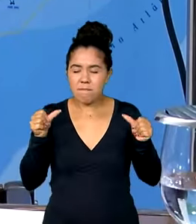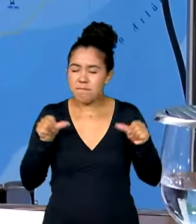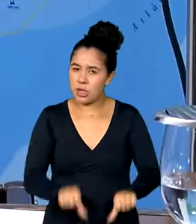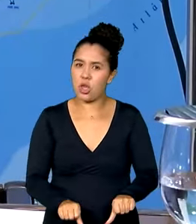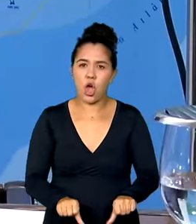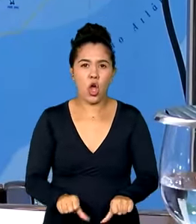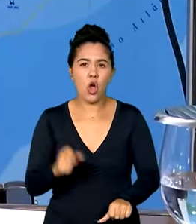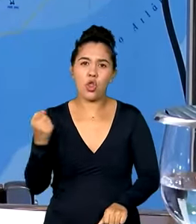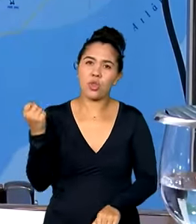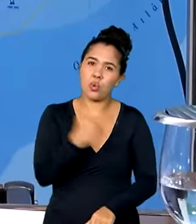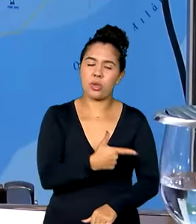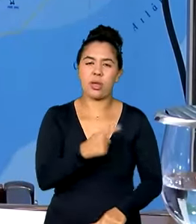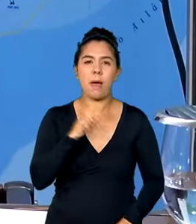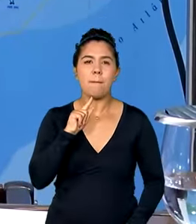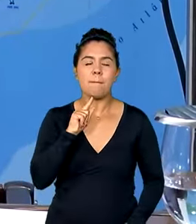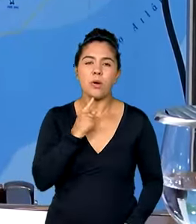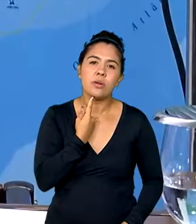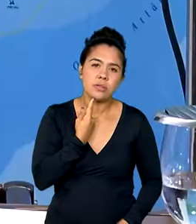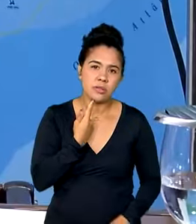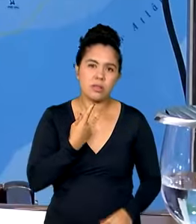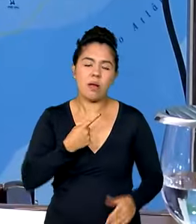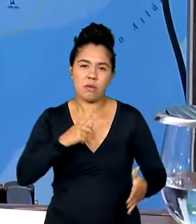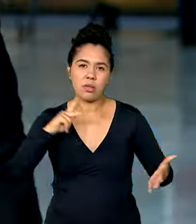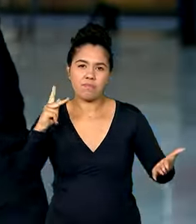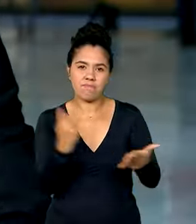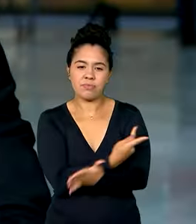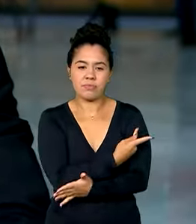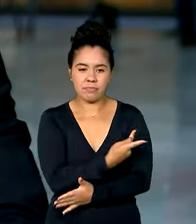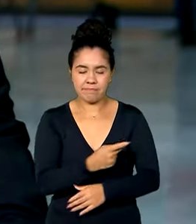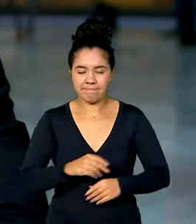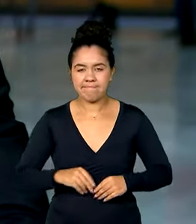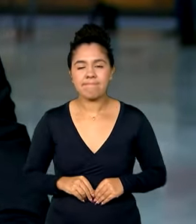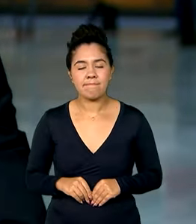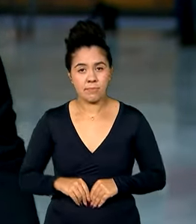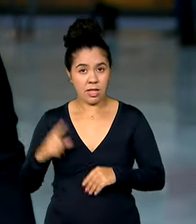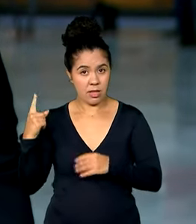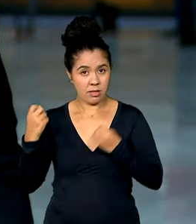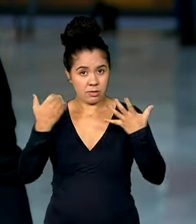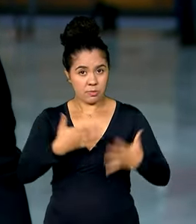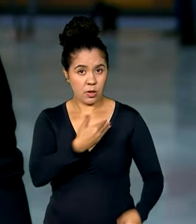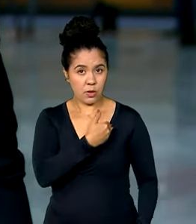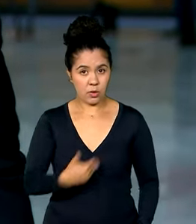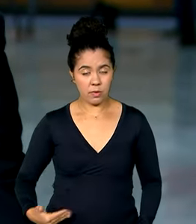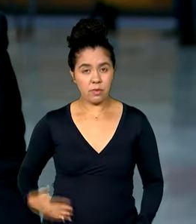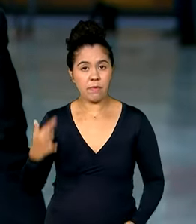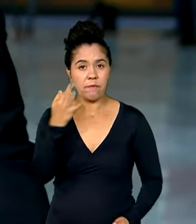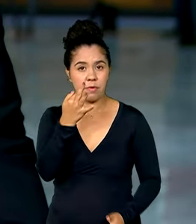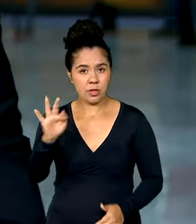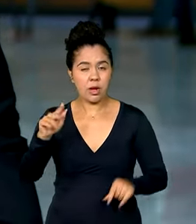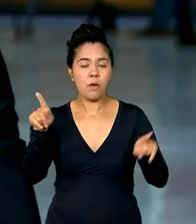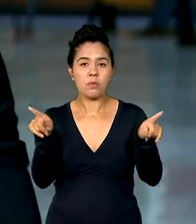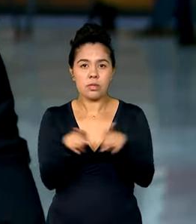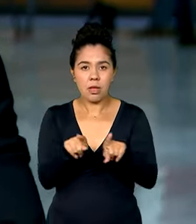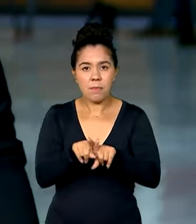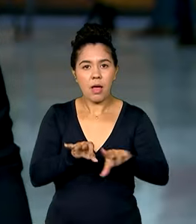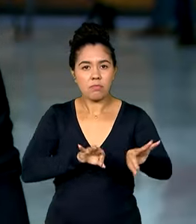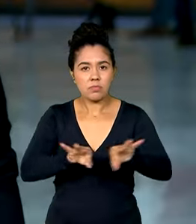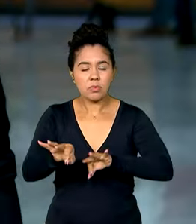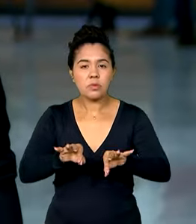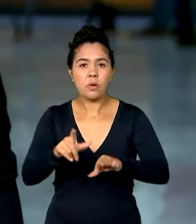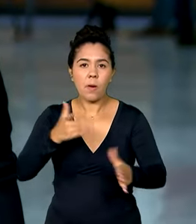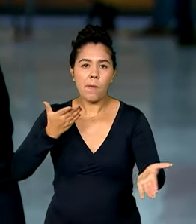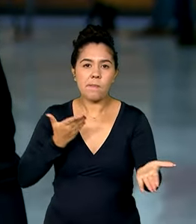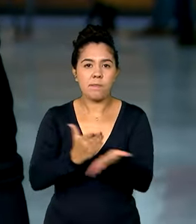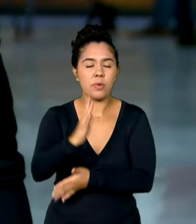que a poluição que normalmente afeta as cidades. O governo federal também conquistou na justiça autorização para o uso